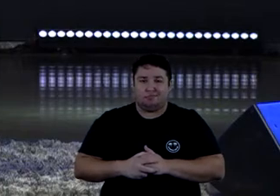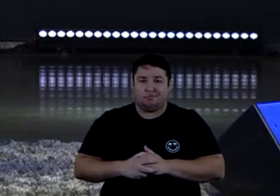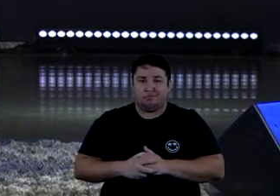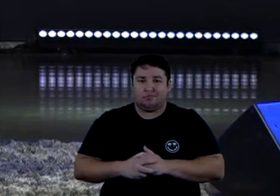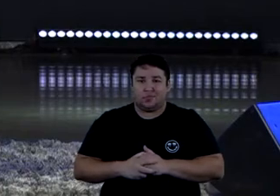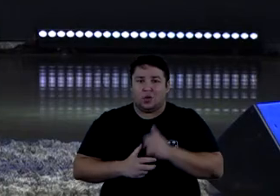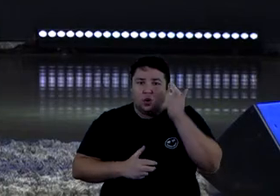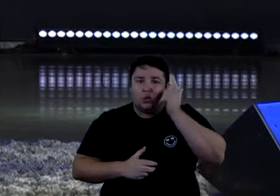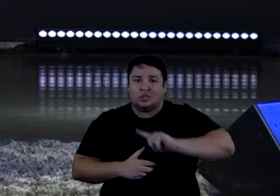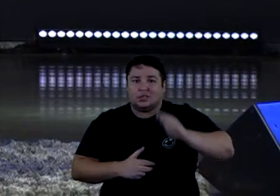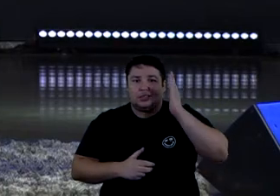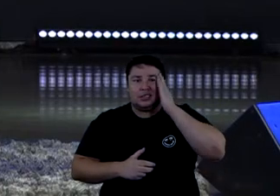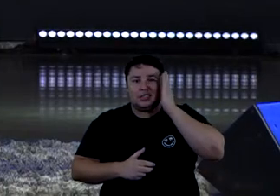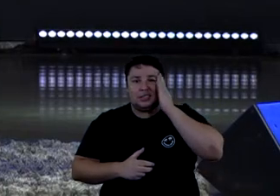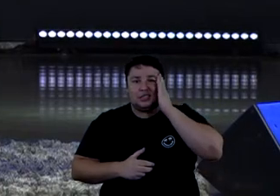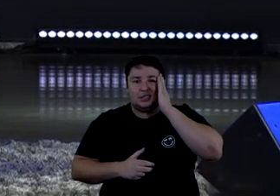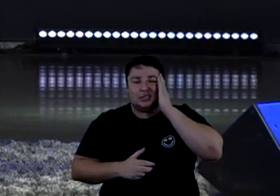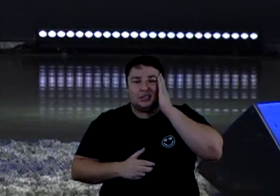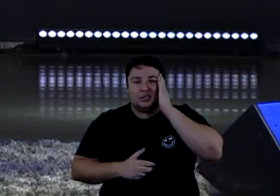Estão entendendo, queridos?